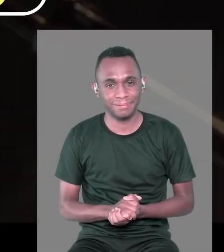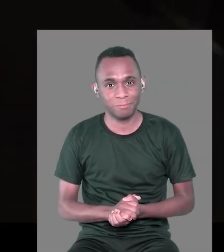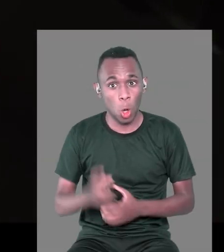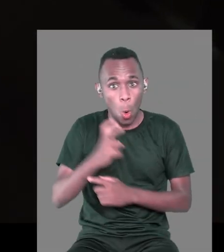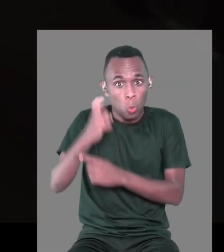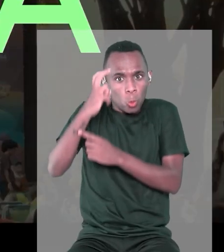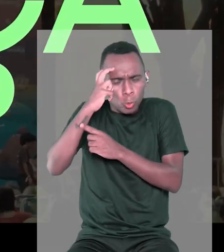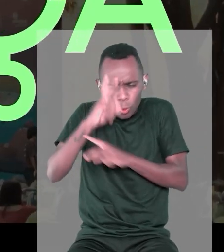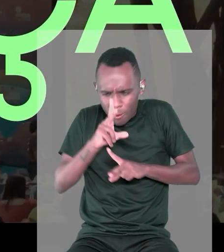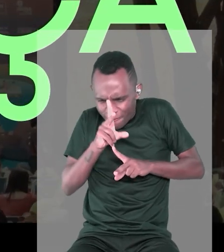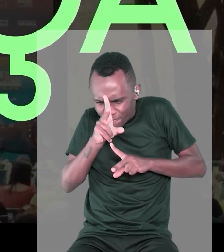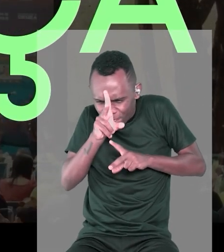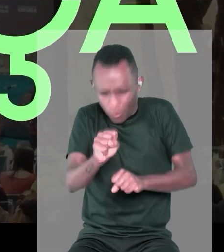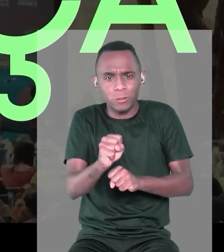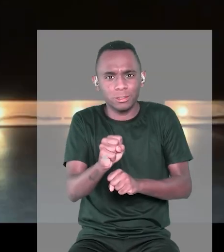cultura é uma